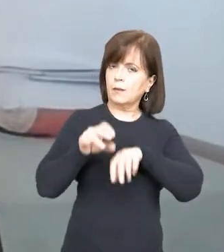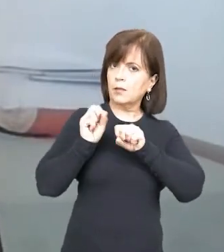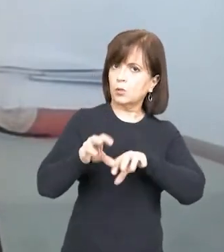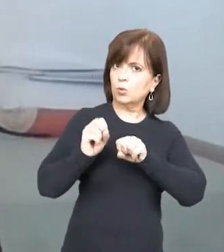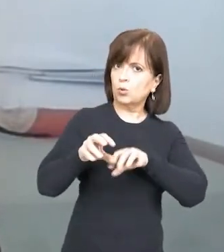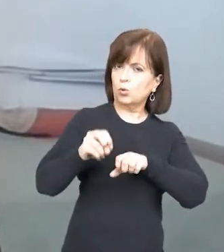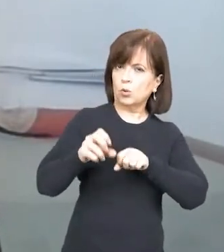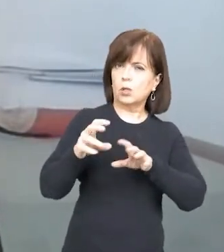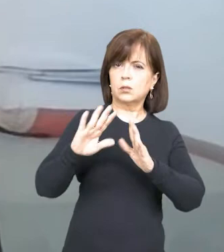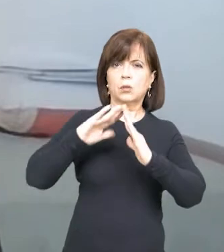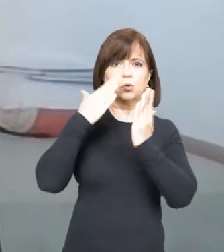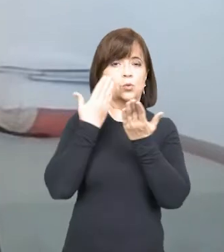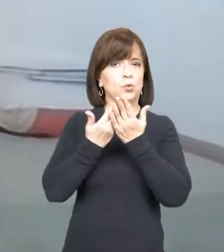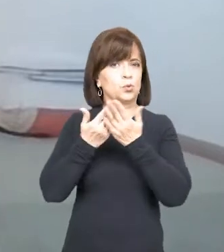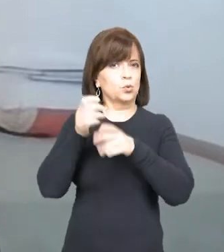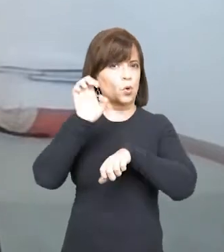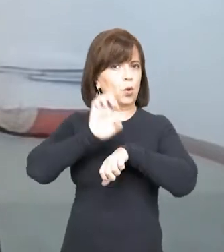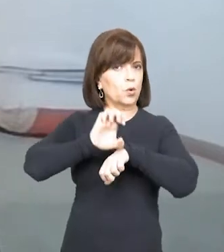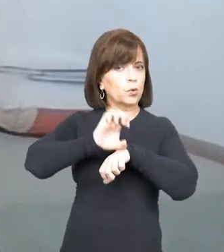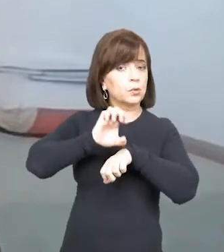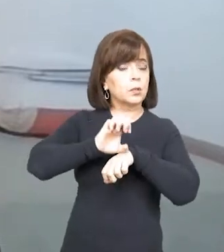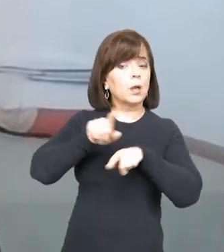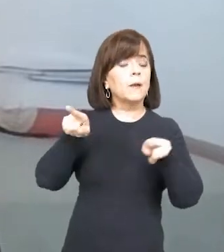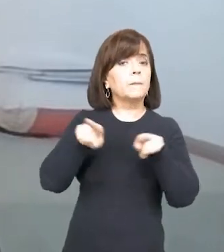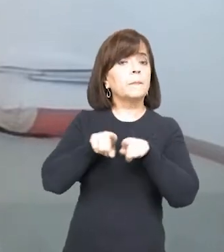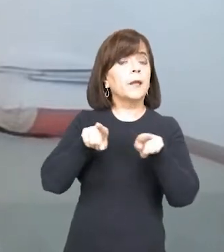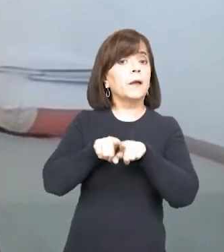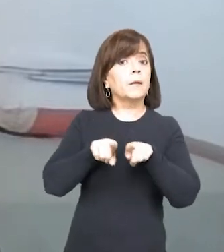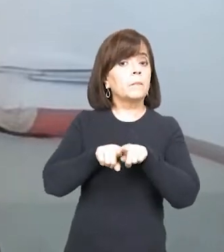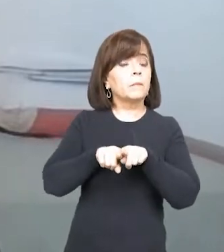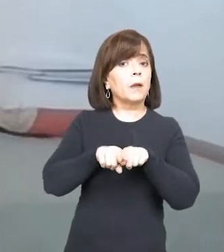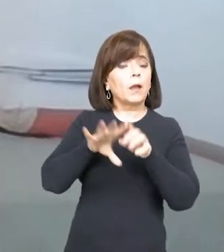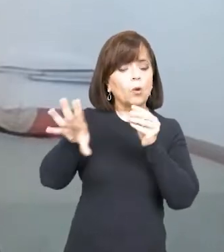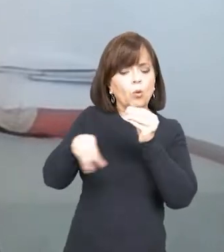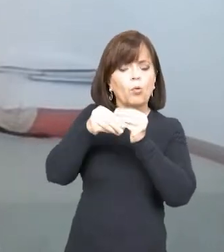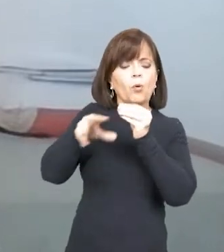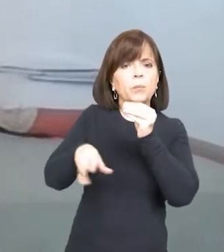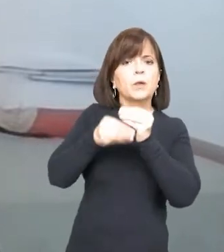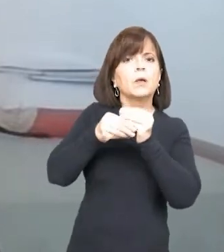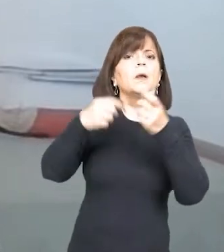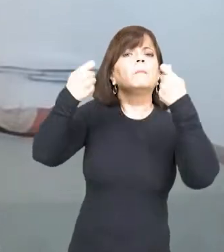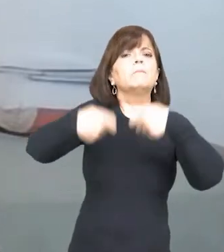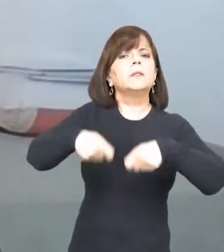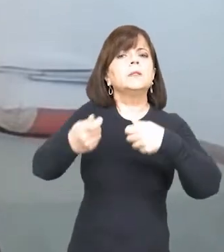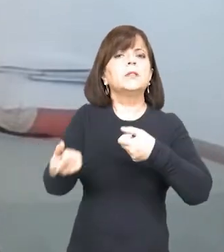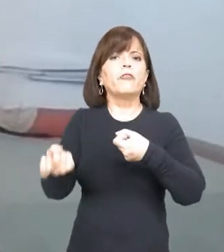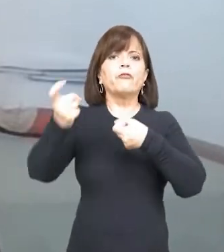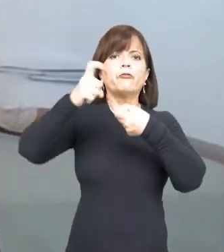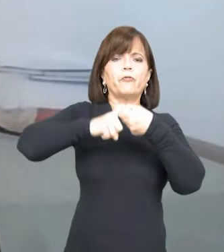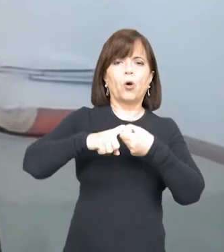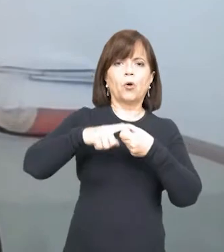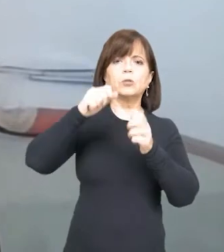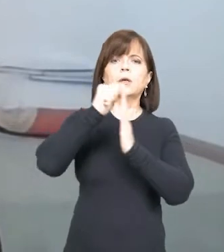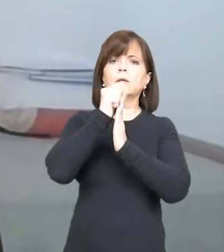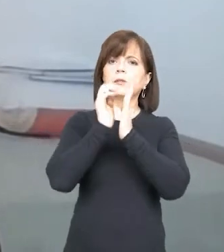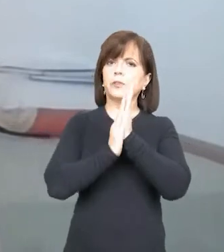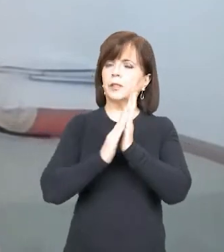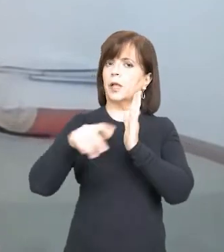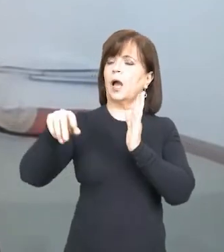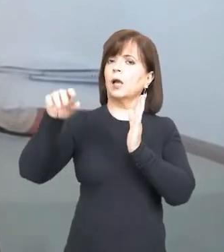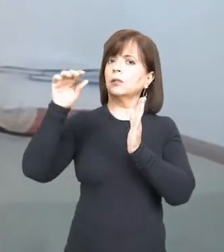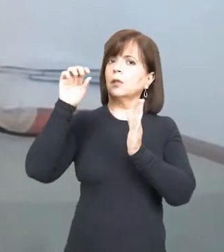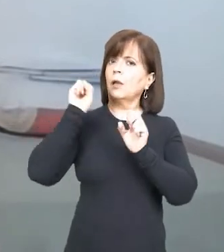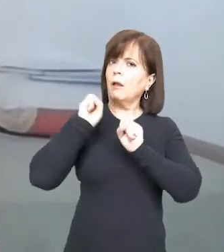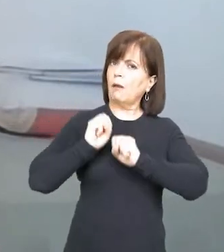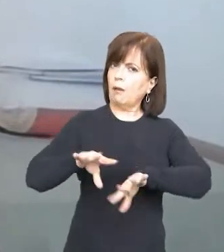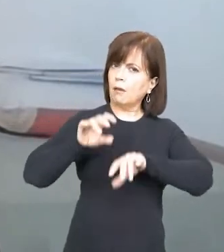rede estadual de ensino, e fomentando que houvesse a recolocação da educação como atividade